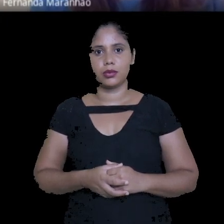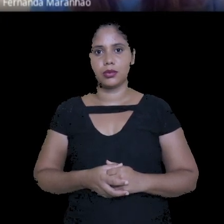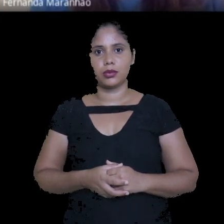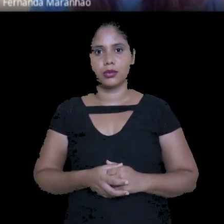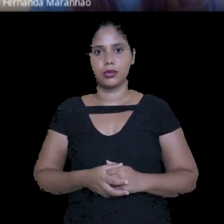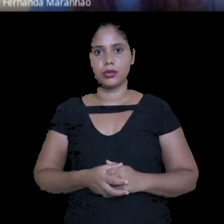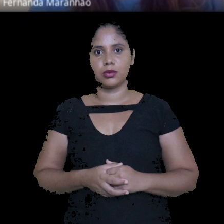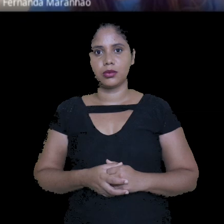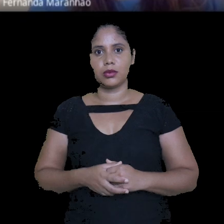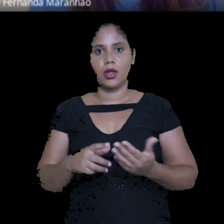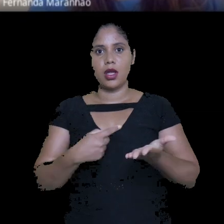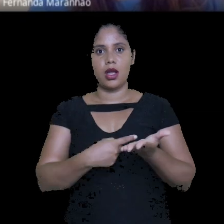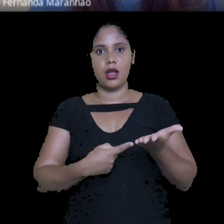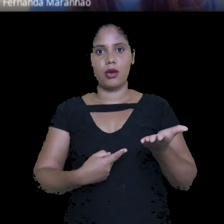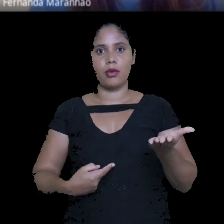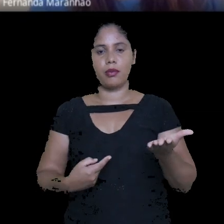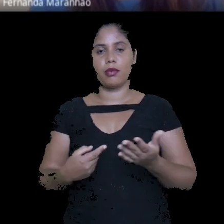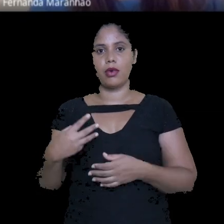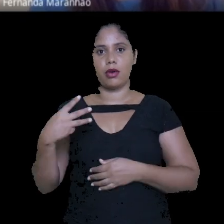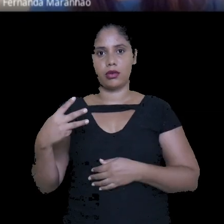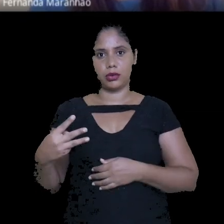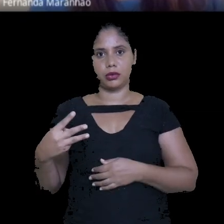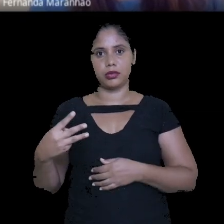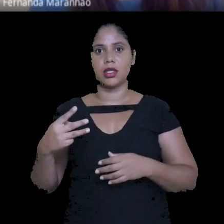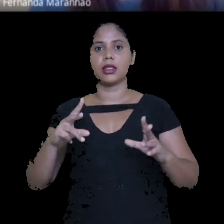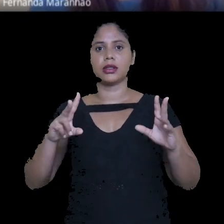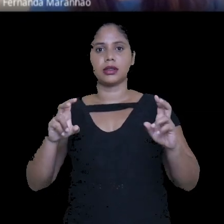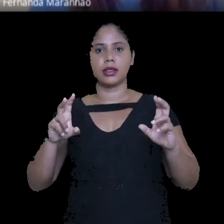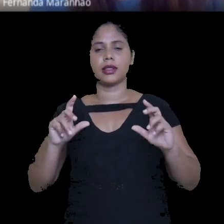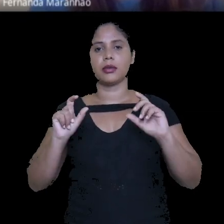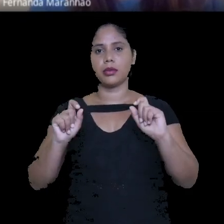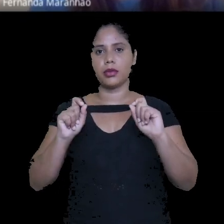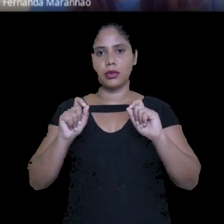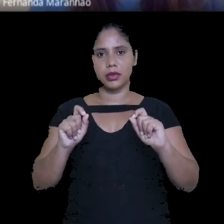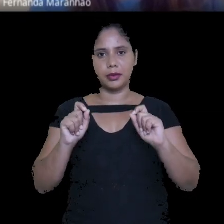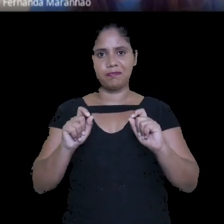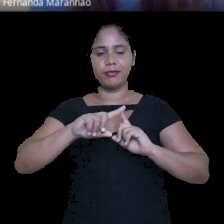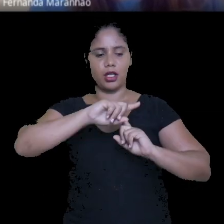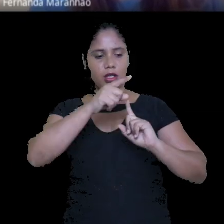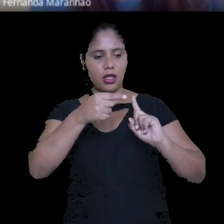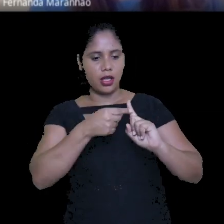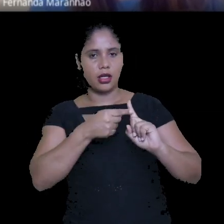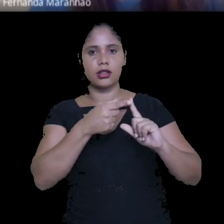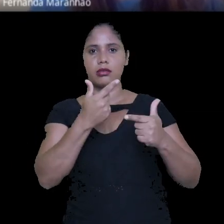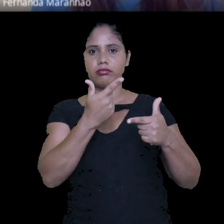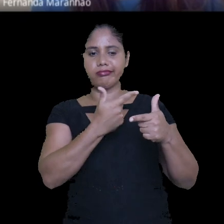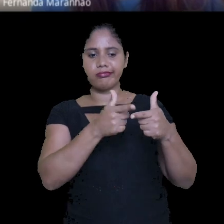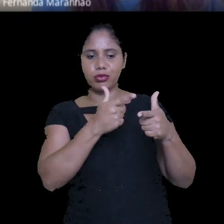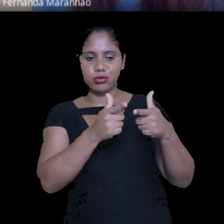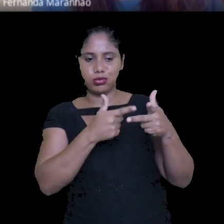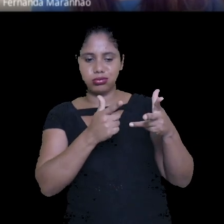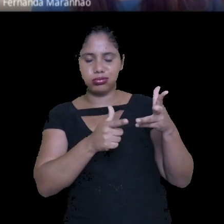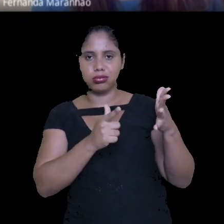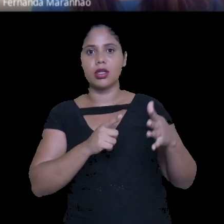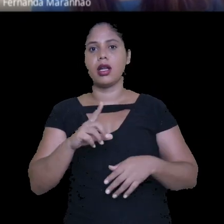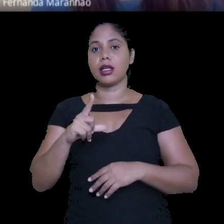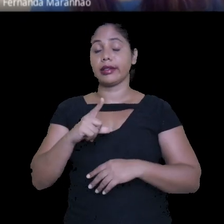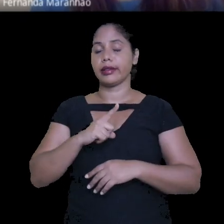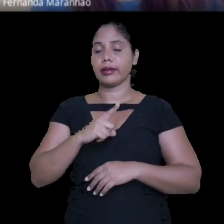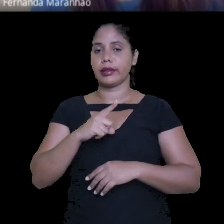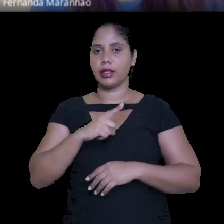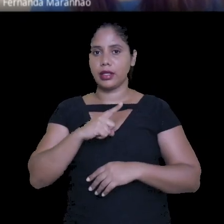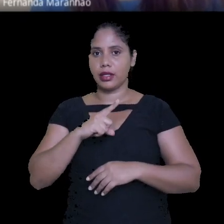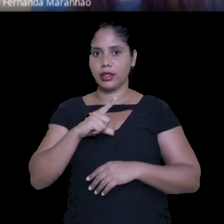3, que se trata das intercorrências na gestação. O fundo do nosso slide é um